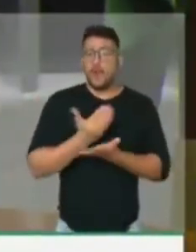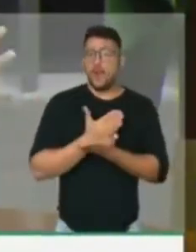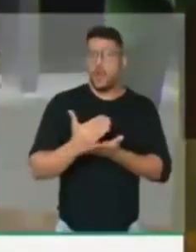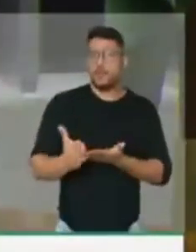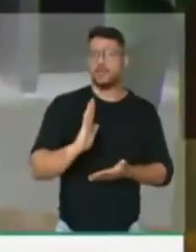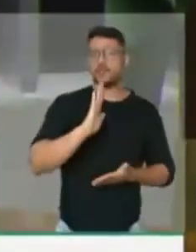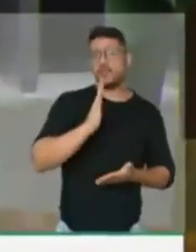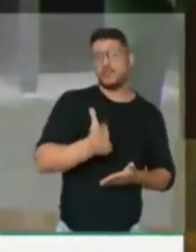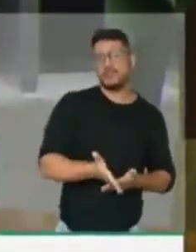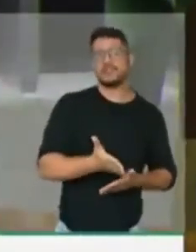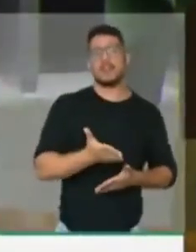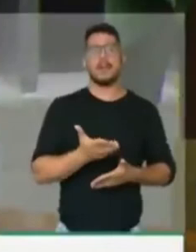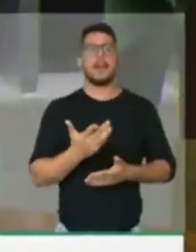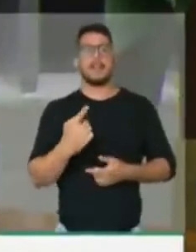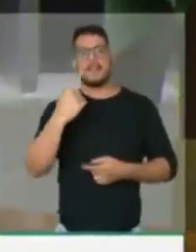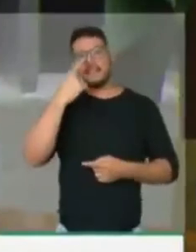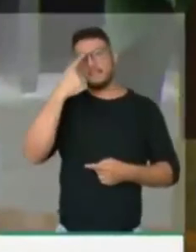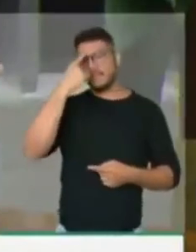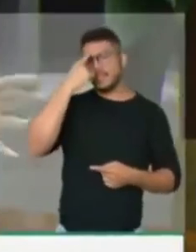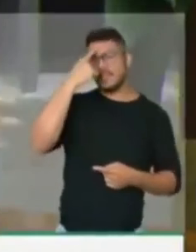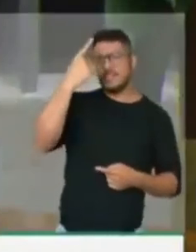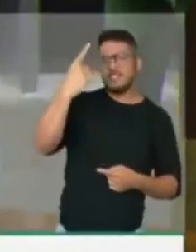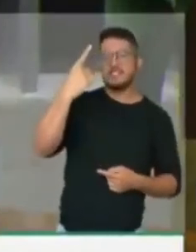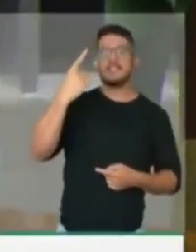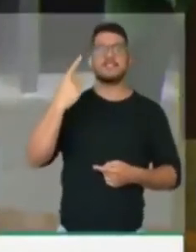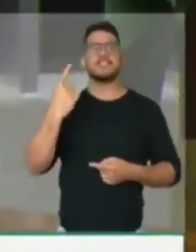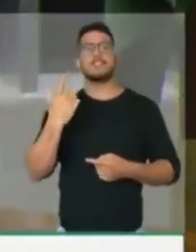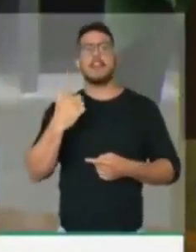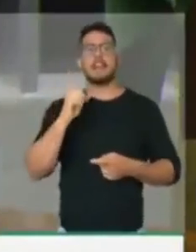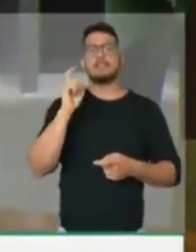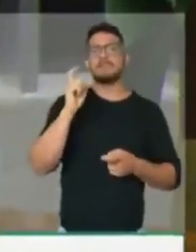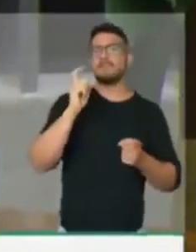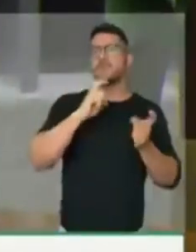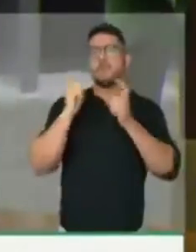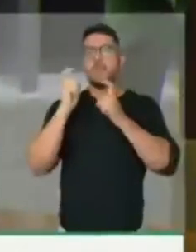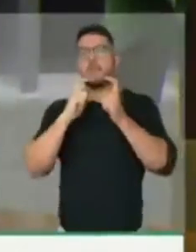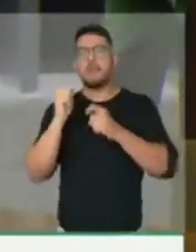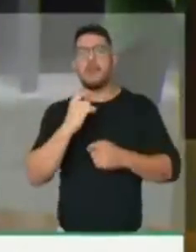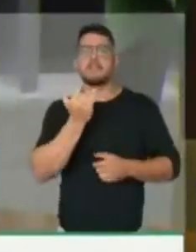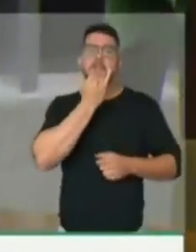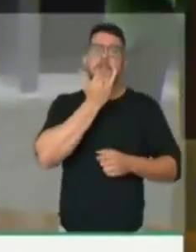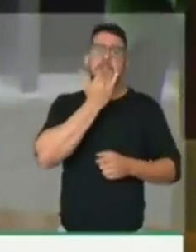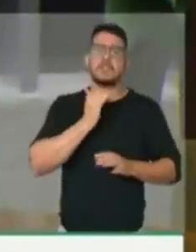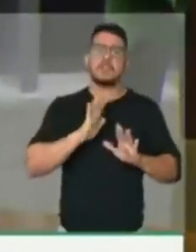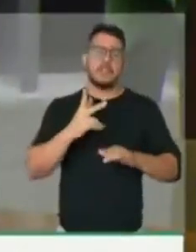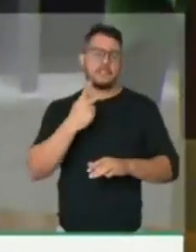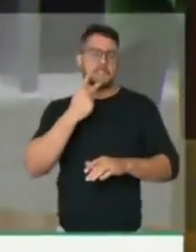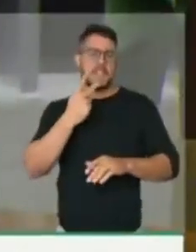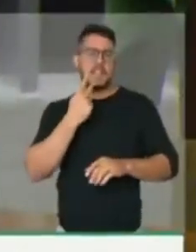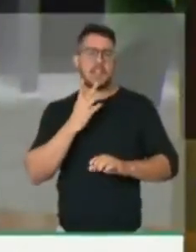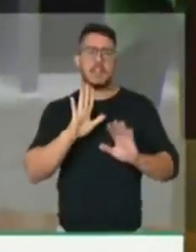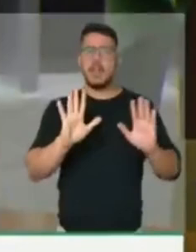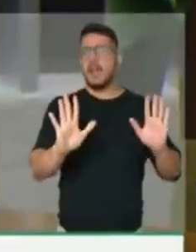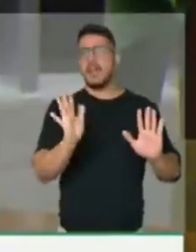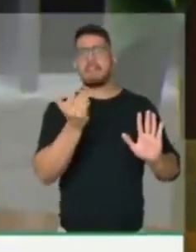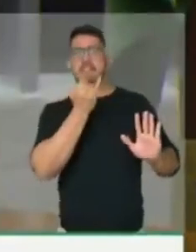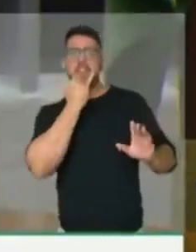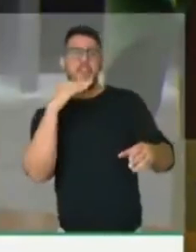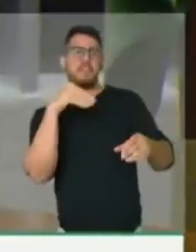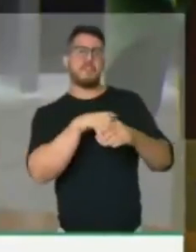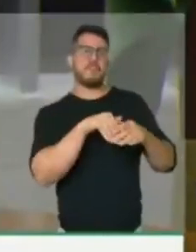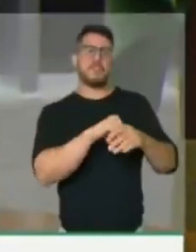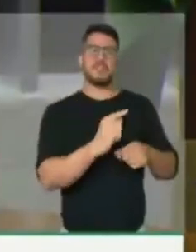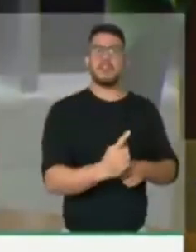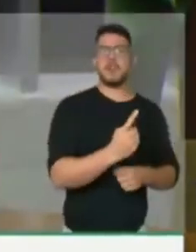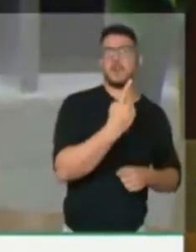desculpas esfarrapadas, treinando gente para ir lá e falar: ó, votei num candidato e aqui está o nome de outro. Tudo mentira, tudo